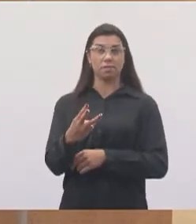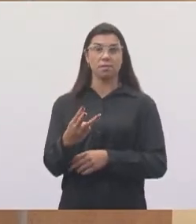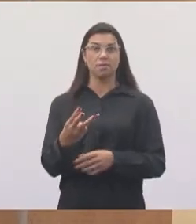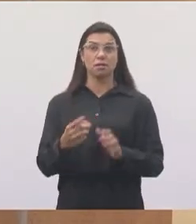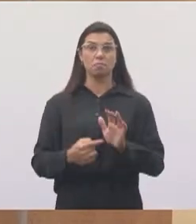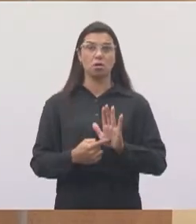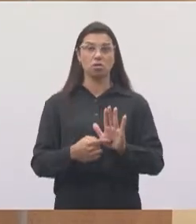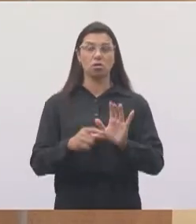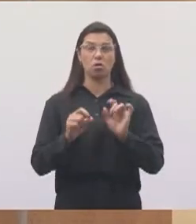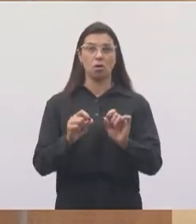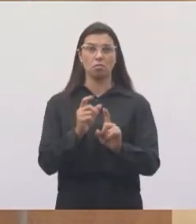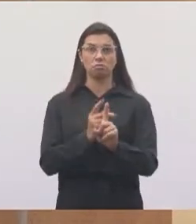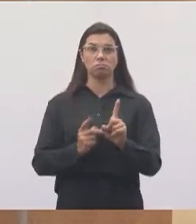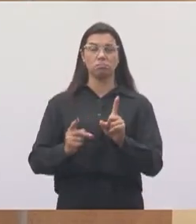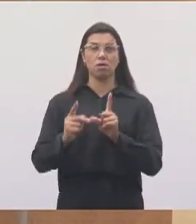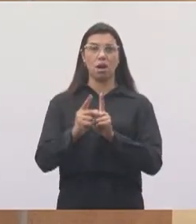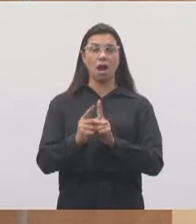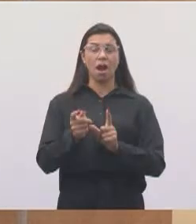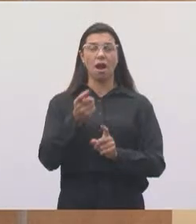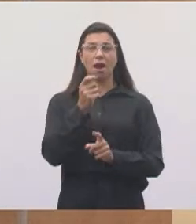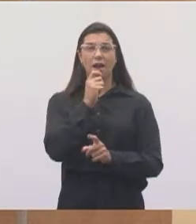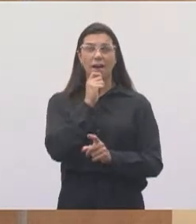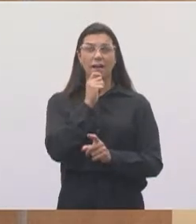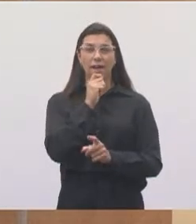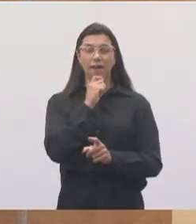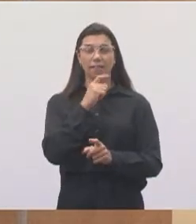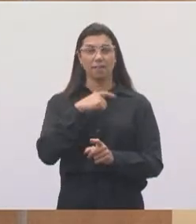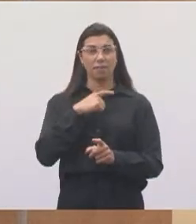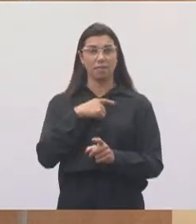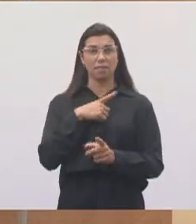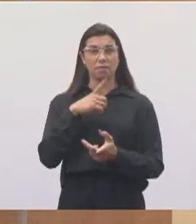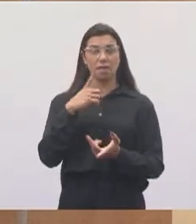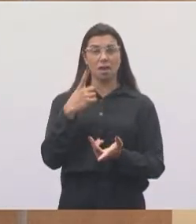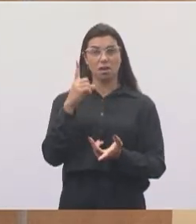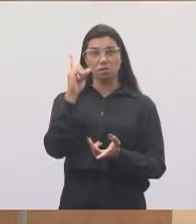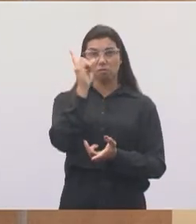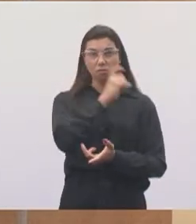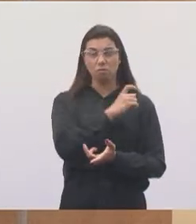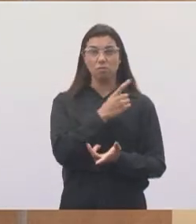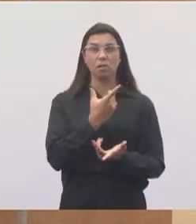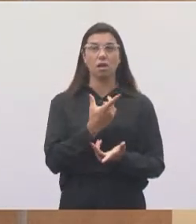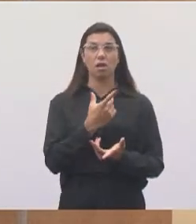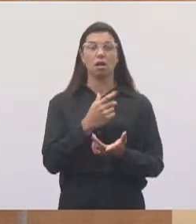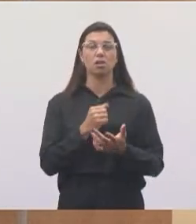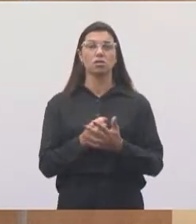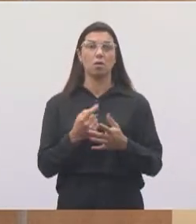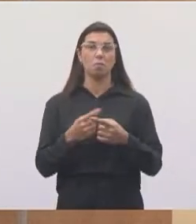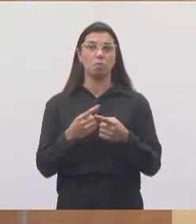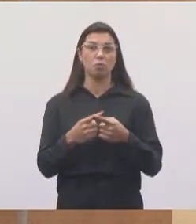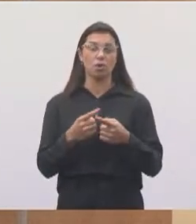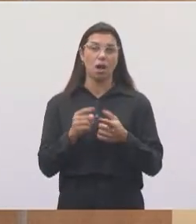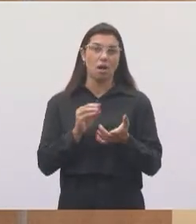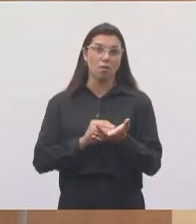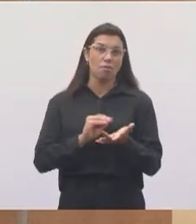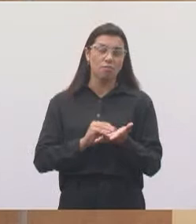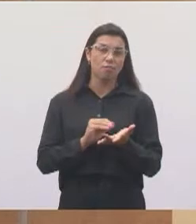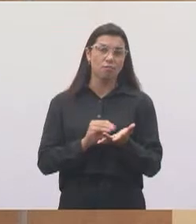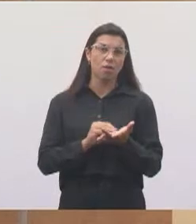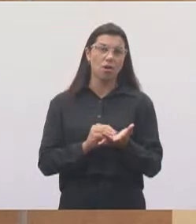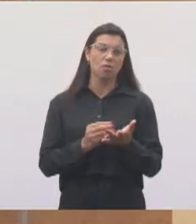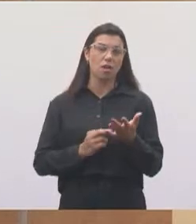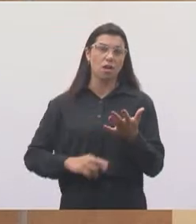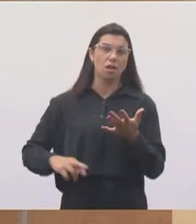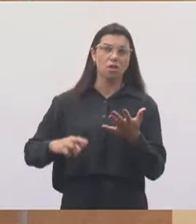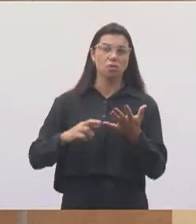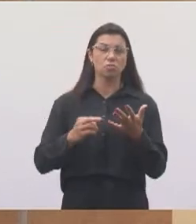regime previdenciário ainda apresenta um déficit técnico atorial, ou seja, há insuficiências de recurso